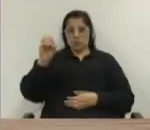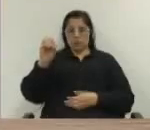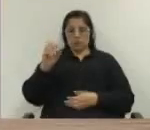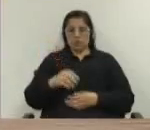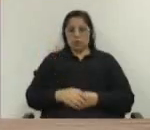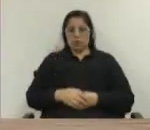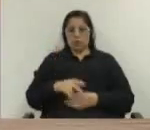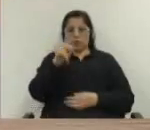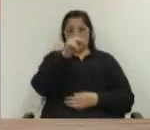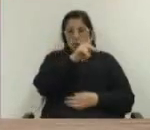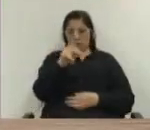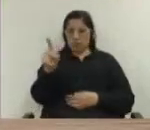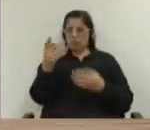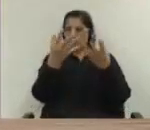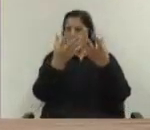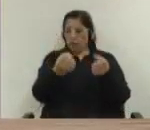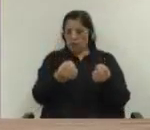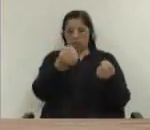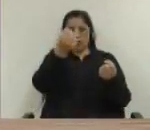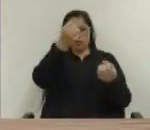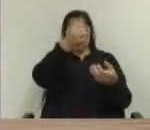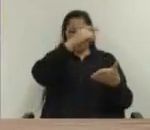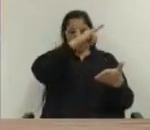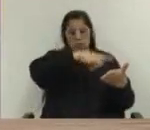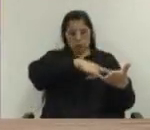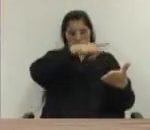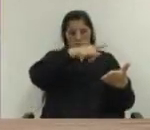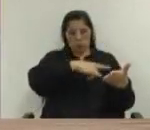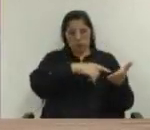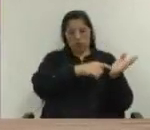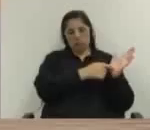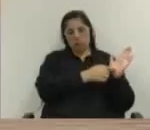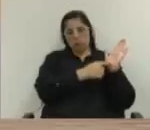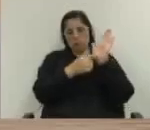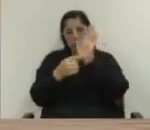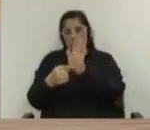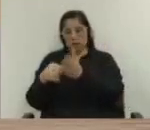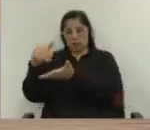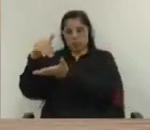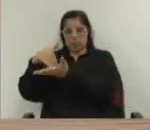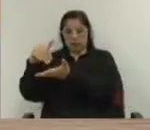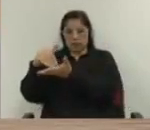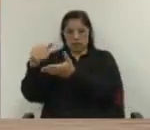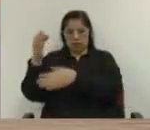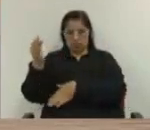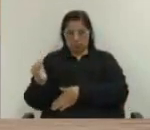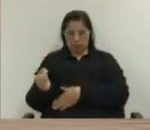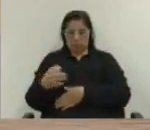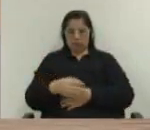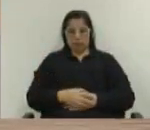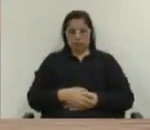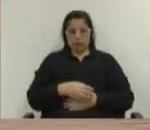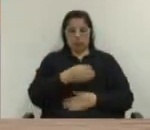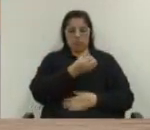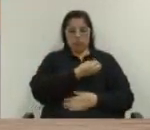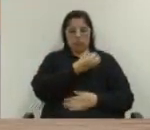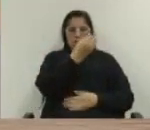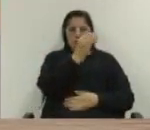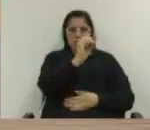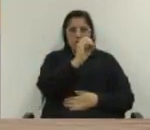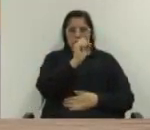Essa presidência recebe o ofício e encaminha à secretaria competente. Ofício